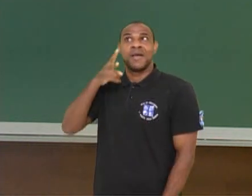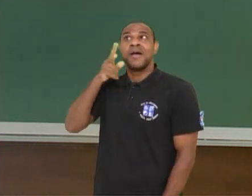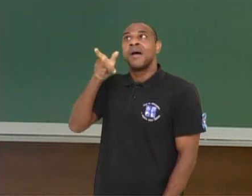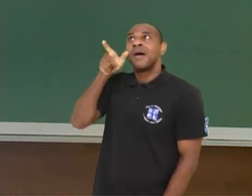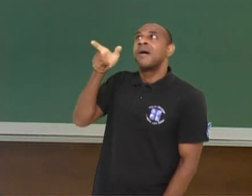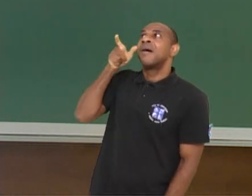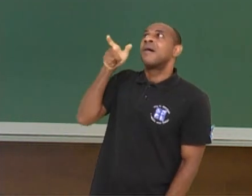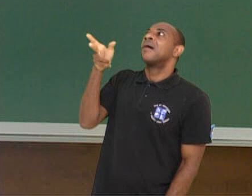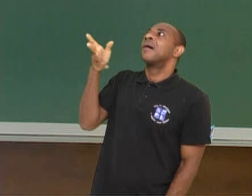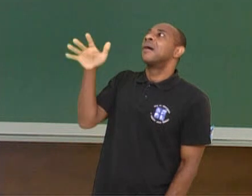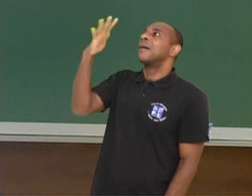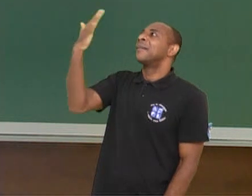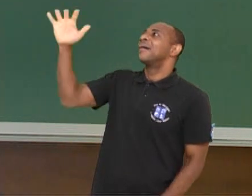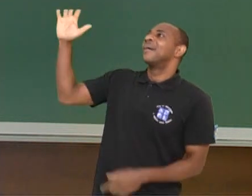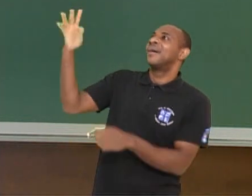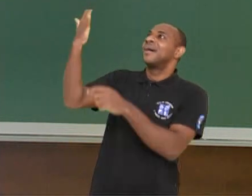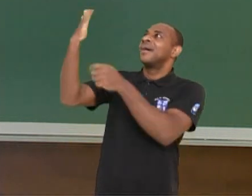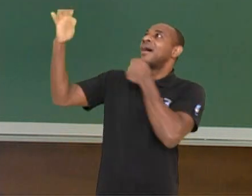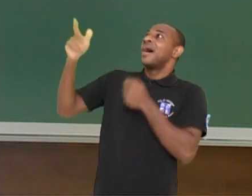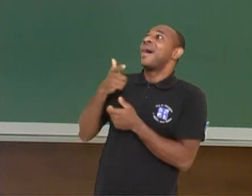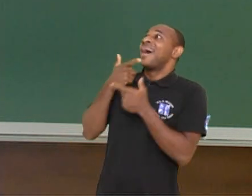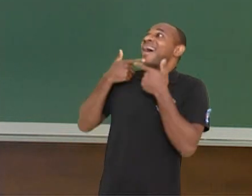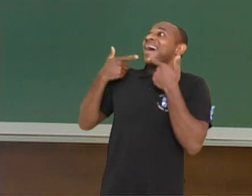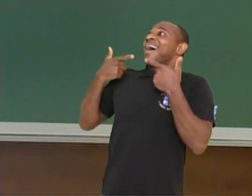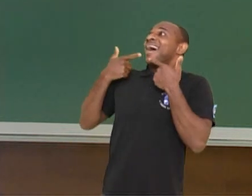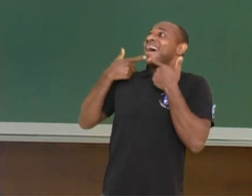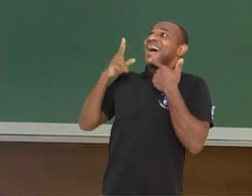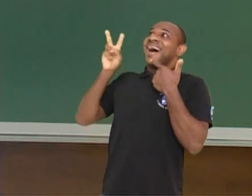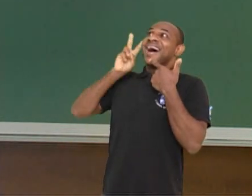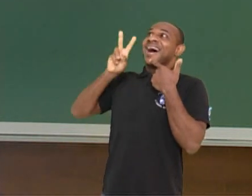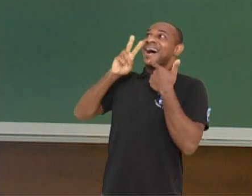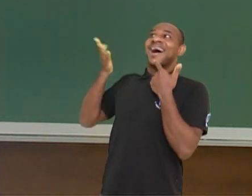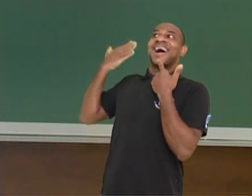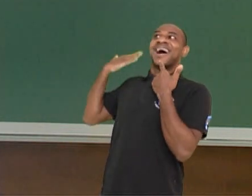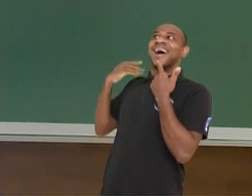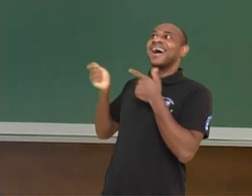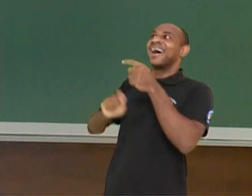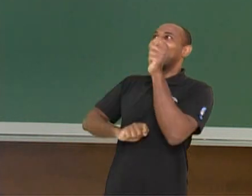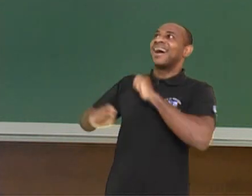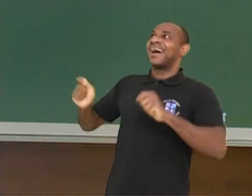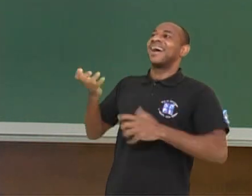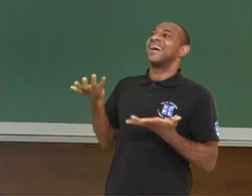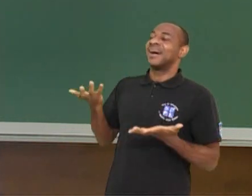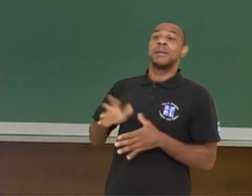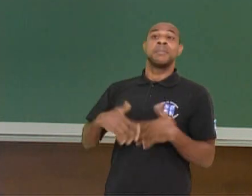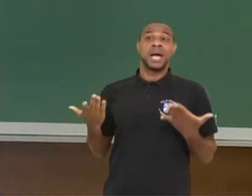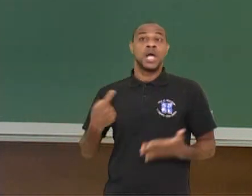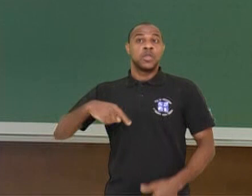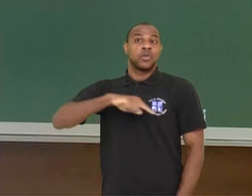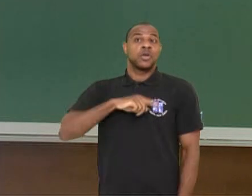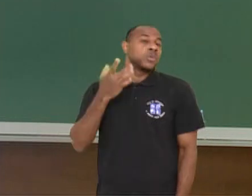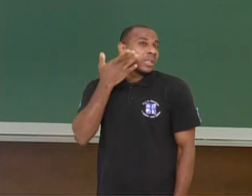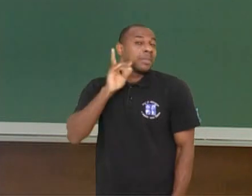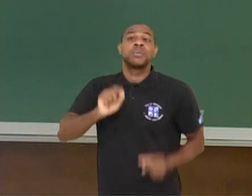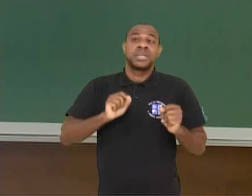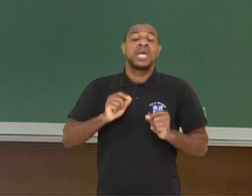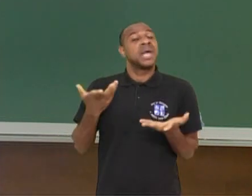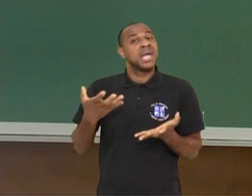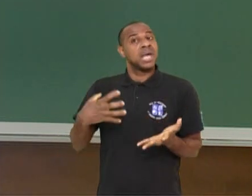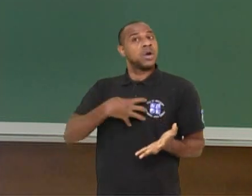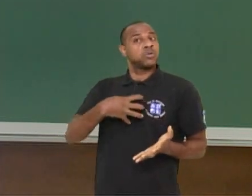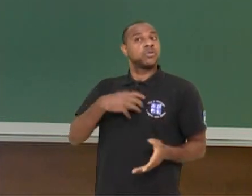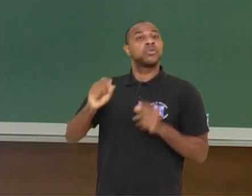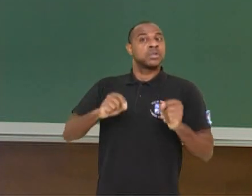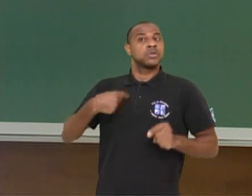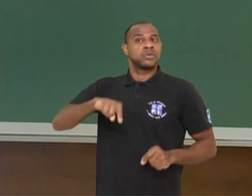pipa voando, coloca um sorriso no nosso rosto. Mas o que nós não sabemos é que muitas vezes é uma forma de nós